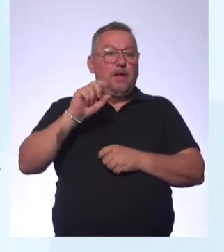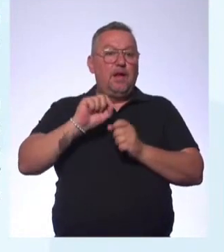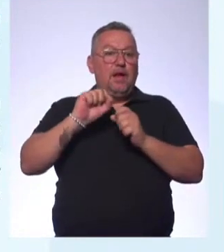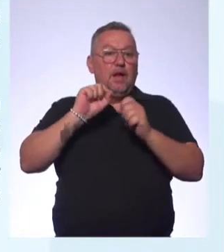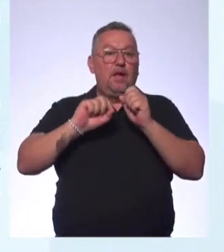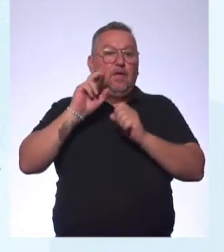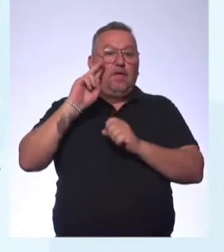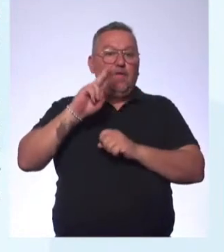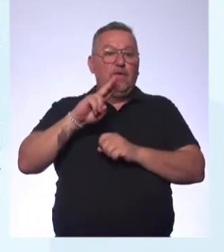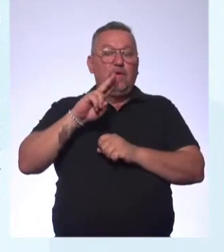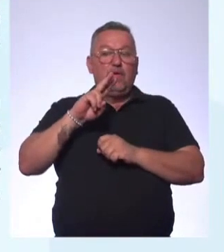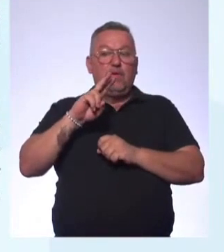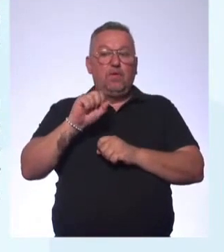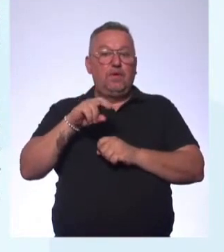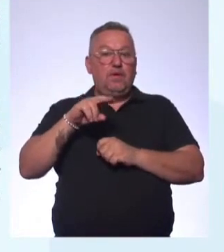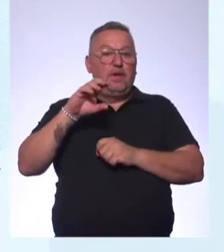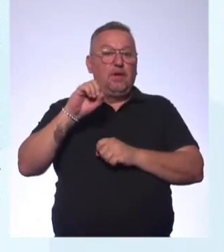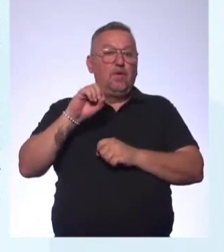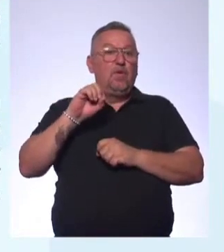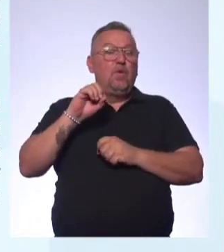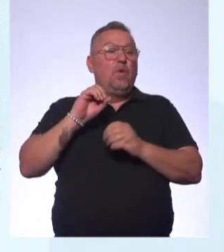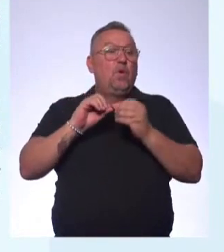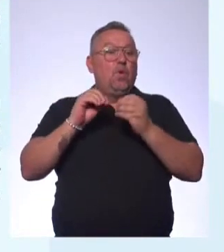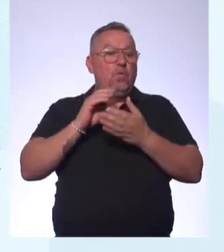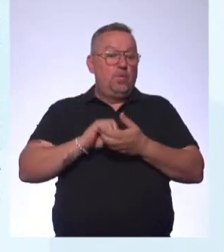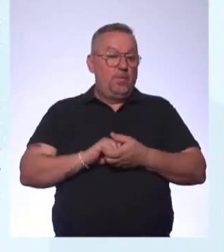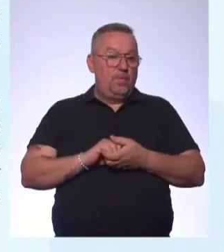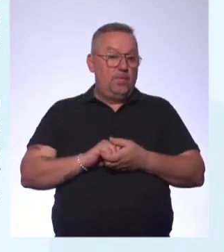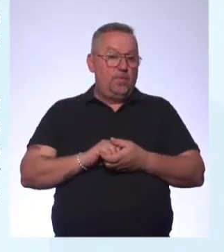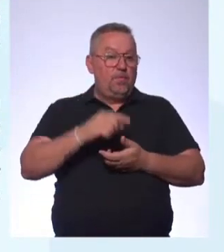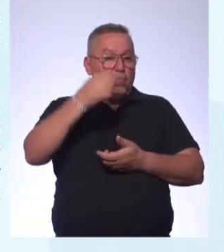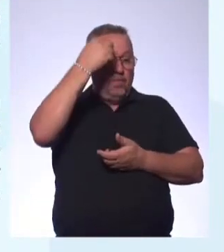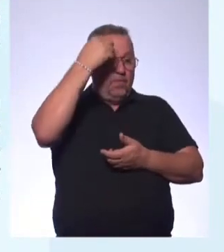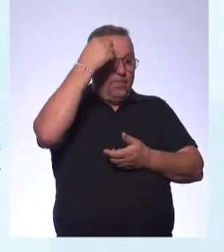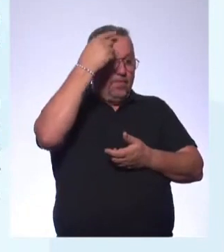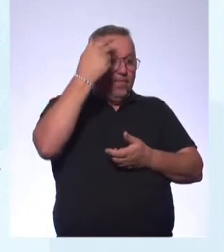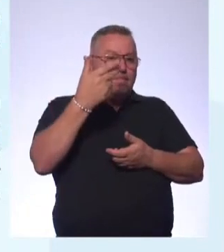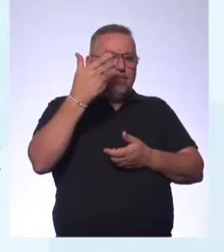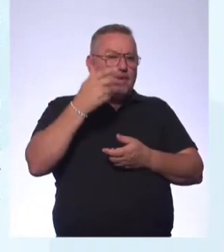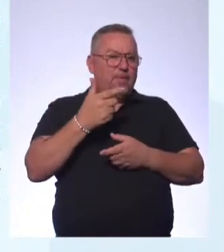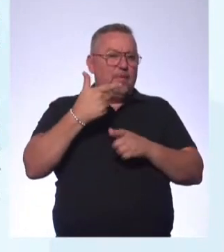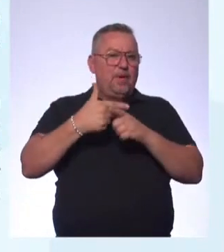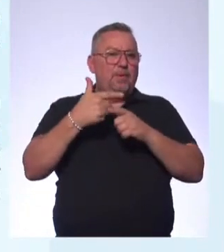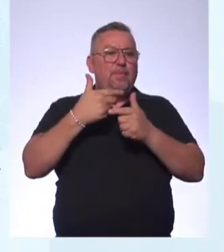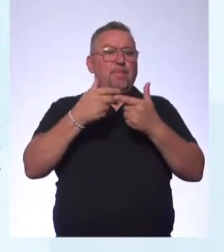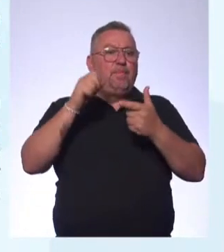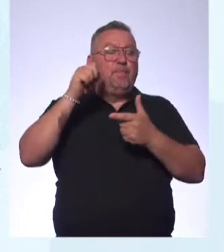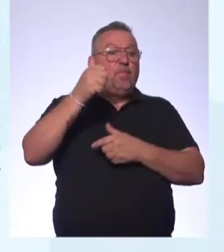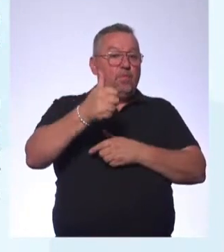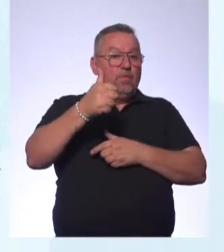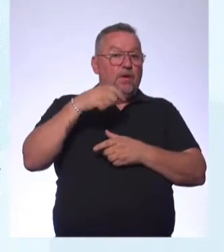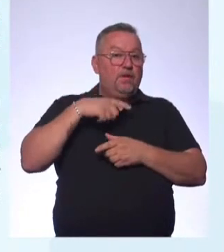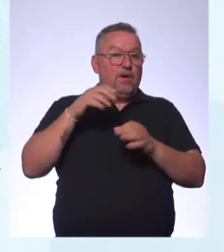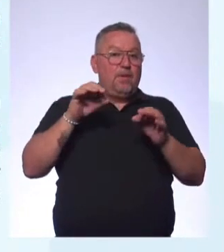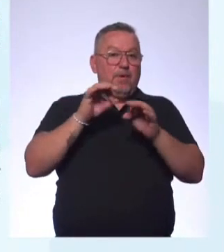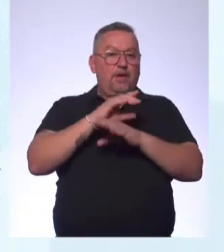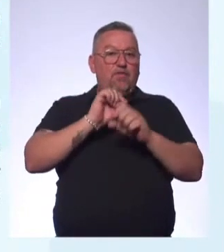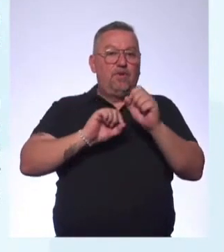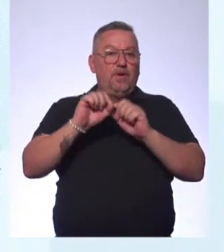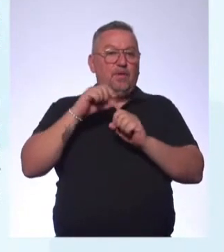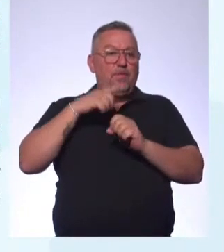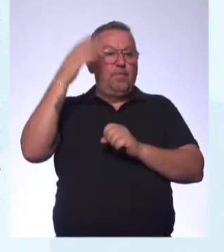ninguém sempre é o que é considerado no senso comum, é algo positivo, algo que está certo.